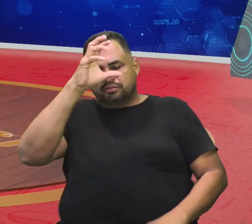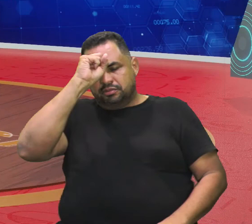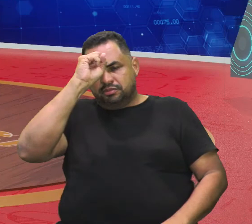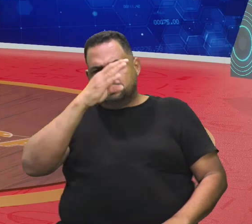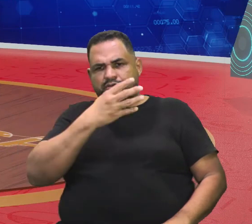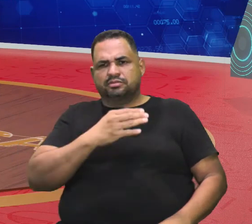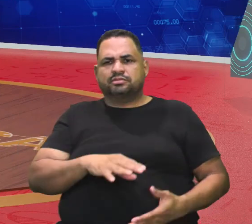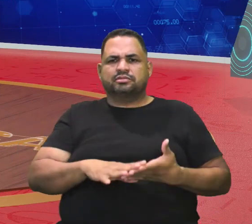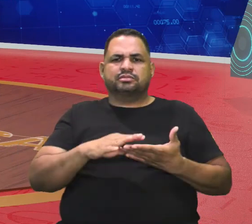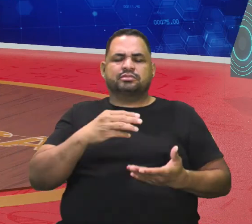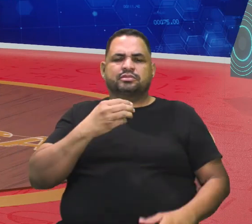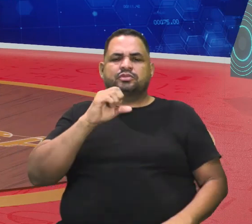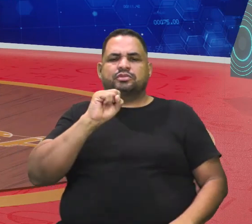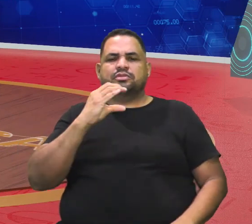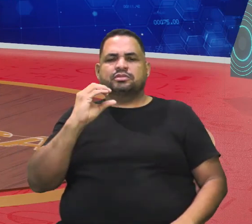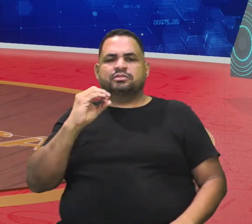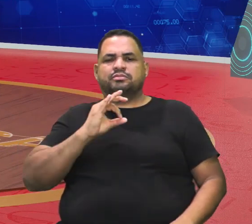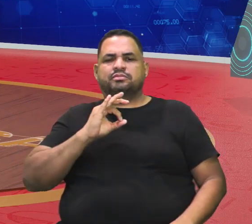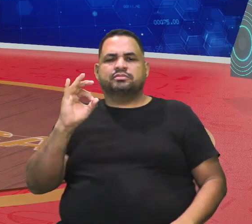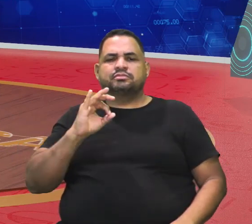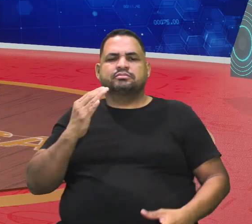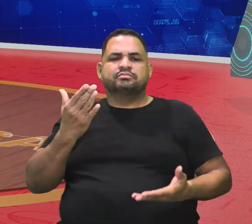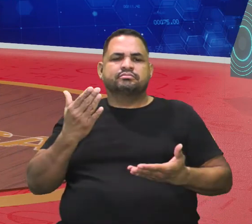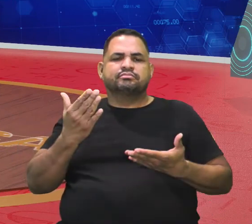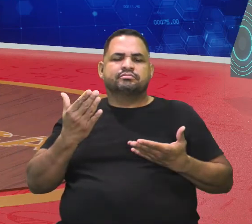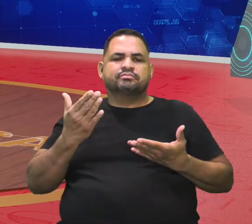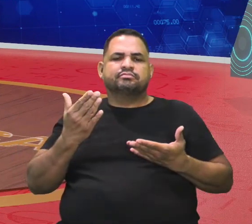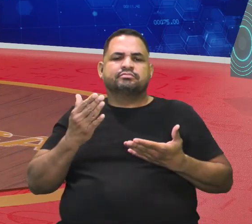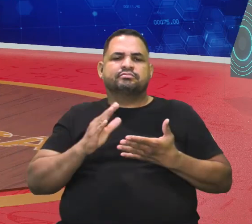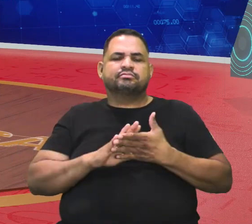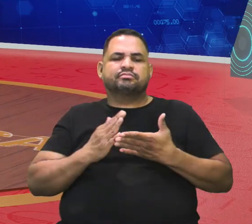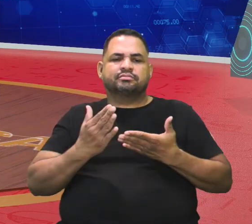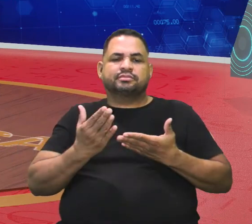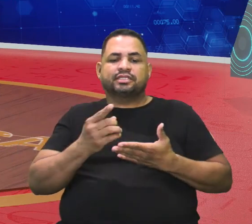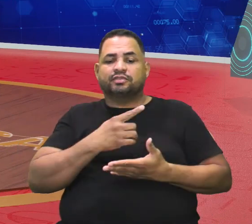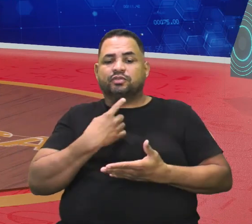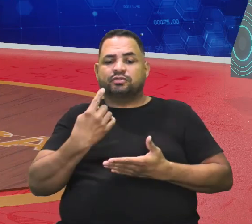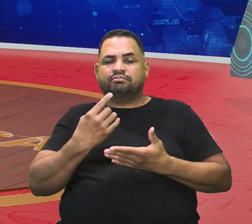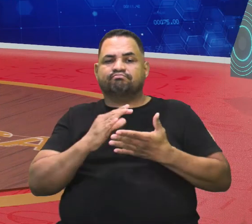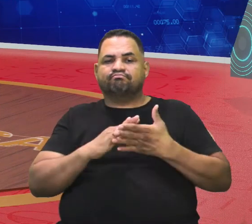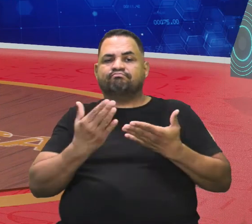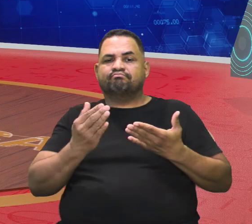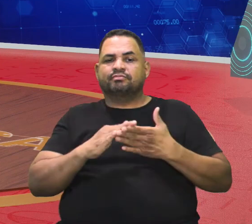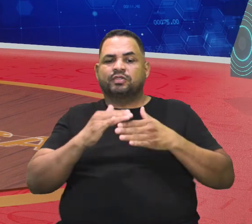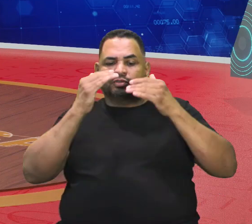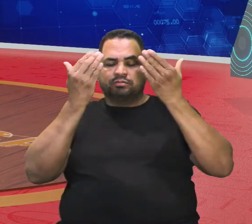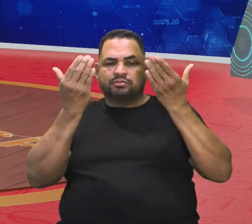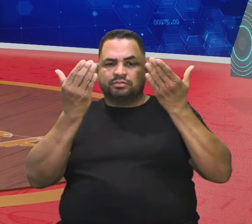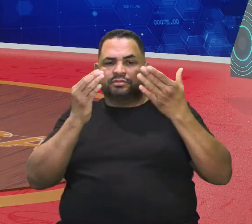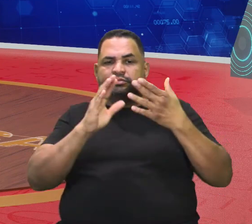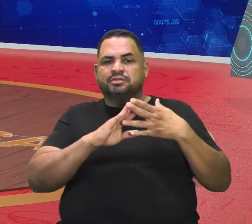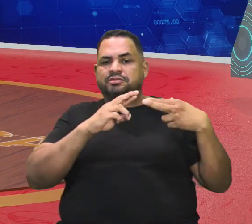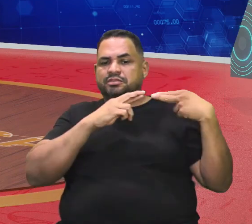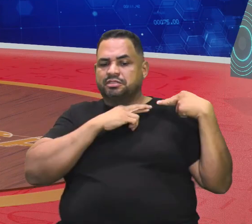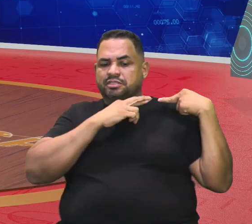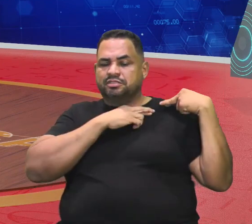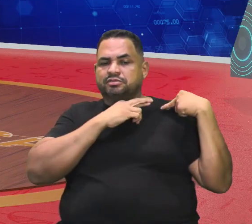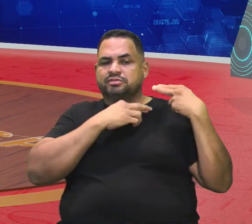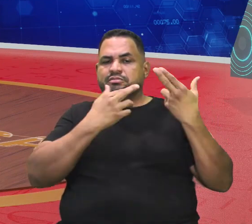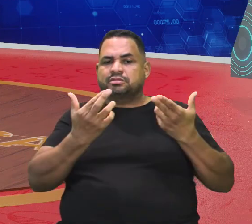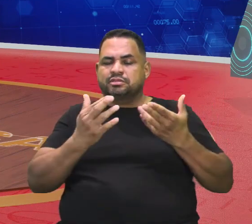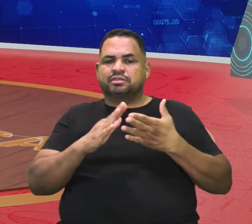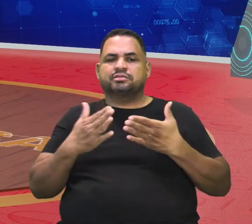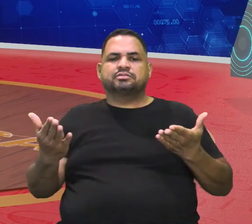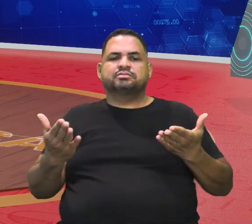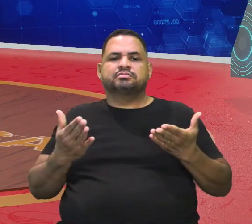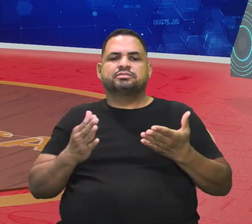menos 80% do que foi ensinado. Vocês têm, é nosso dever que vocês tenham compreendido, né, o assunto, e vocês tenham